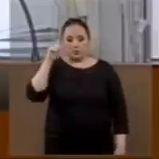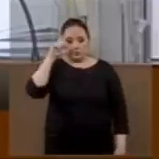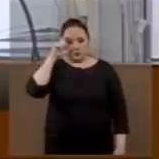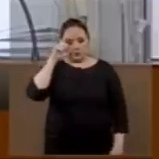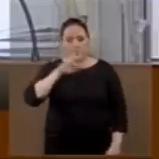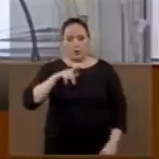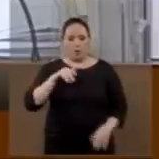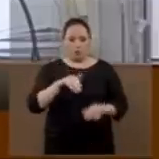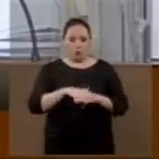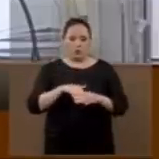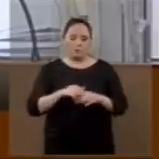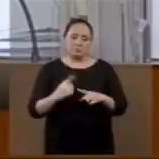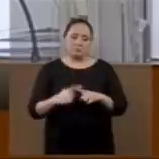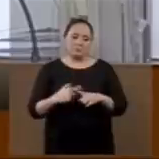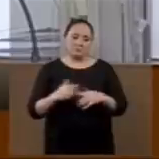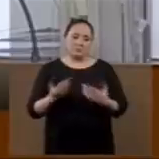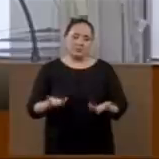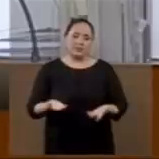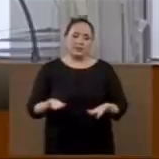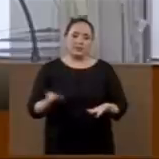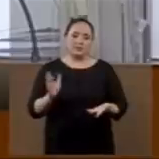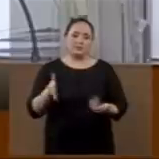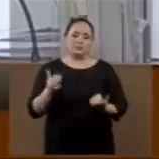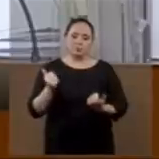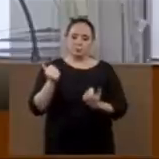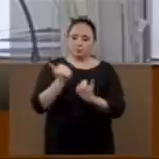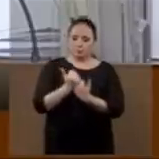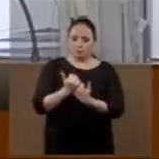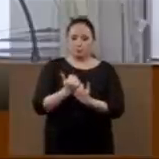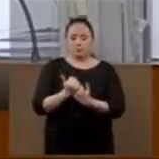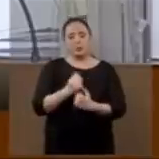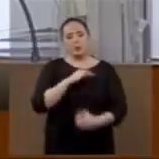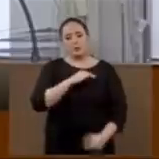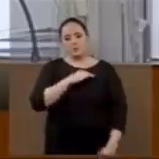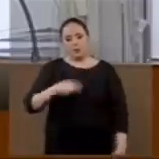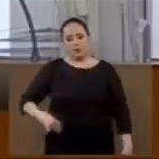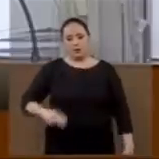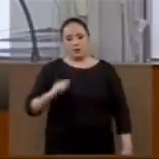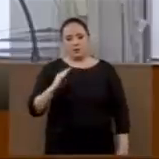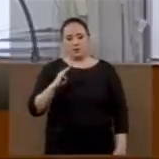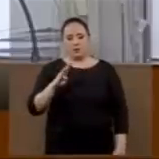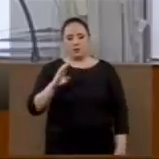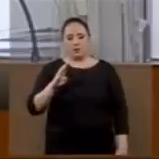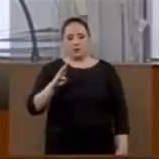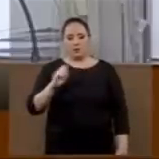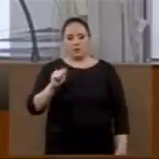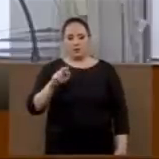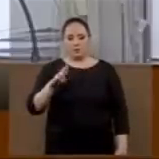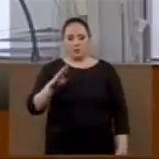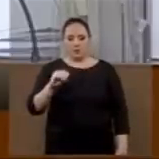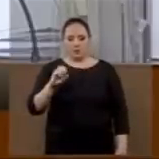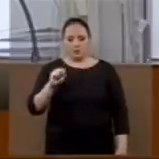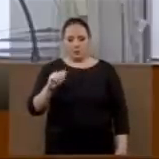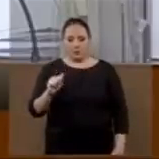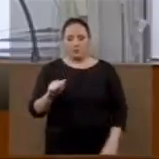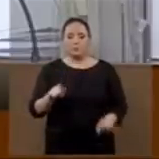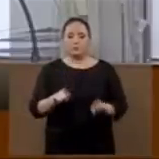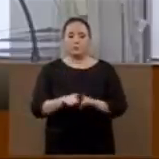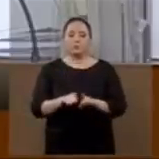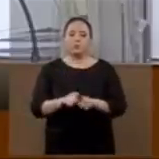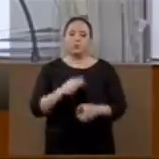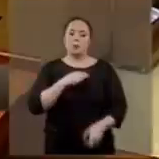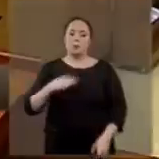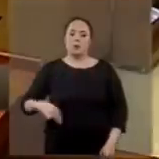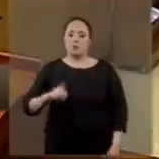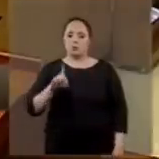ter, neste caso, sucedido o ministro Joaquim Barbosa. E está impedido o ministro Dias